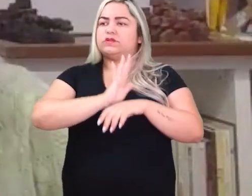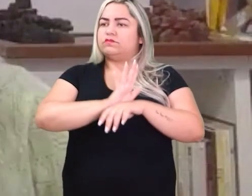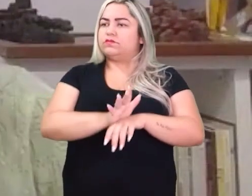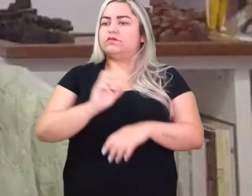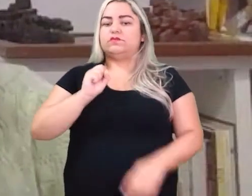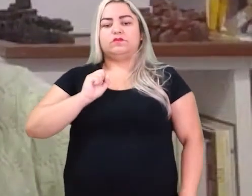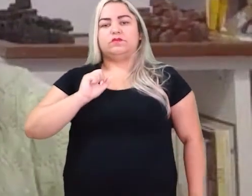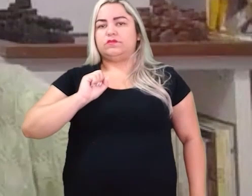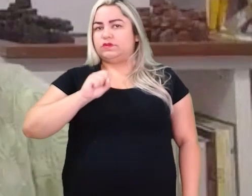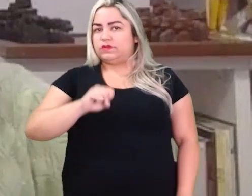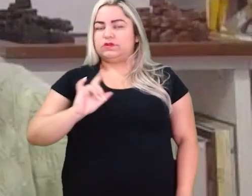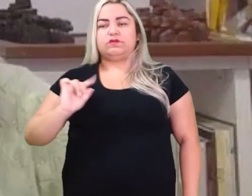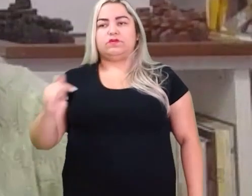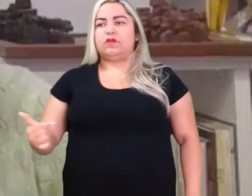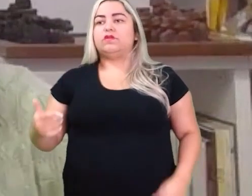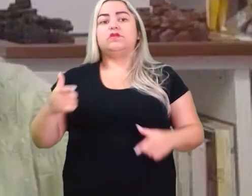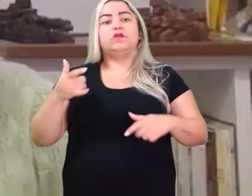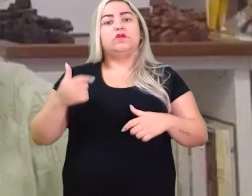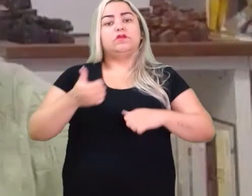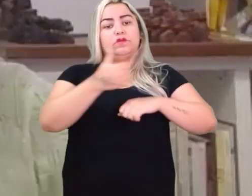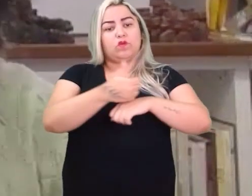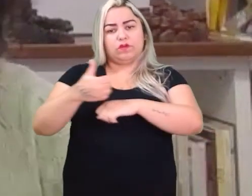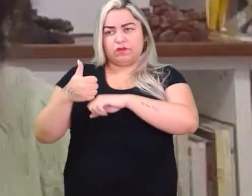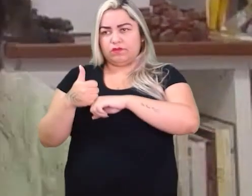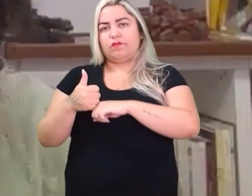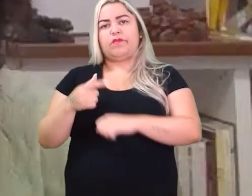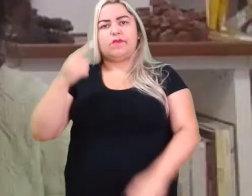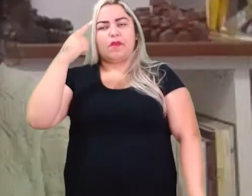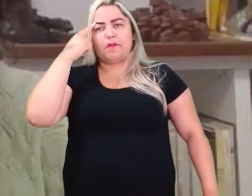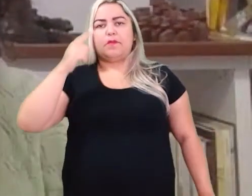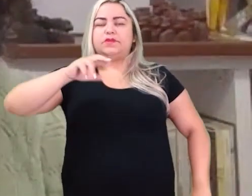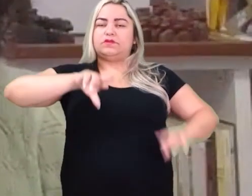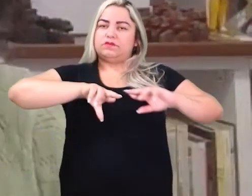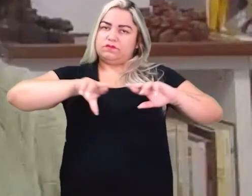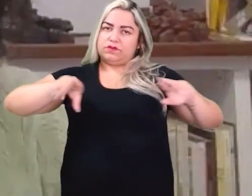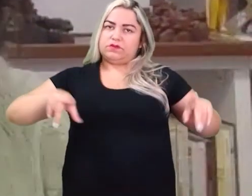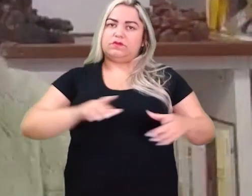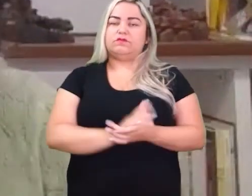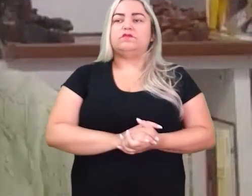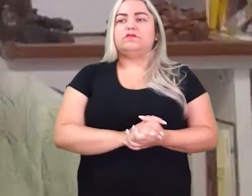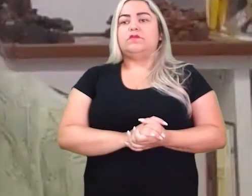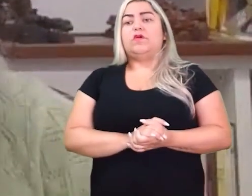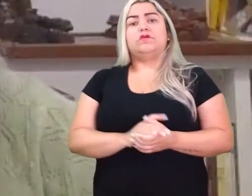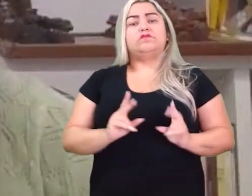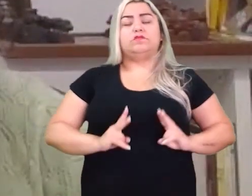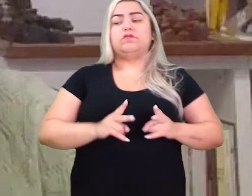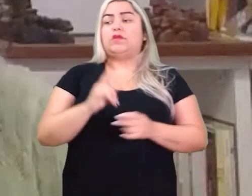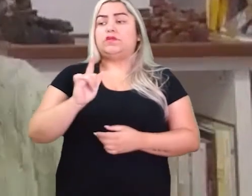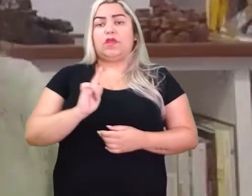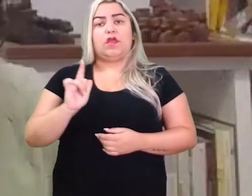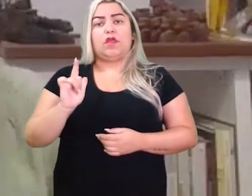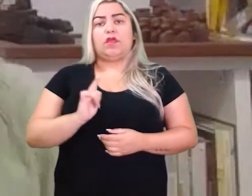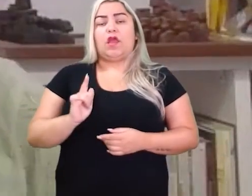tem no Brasil. Porque Exato. Se você não tem alguém dentro do espaço que pense diferente,